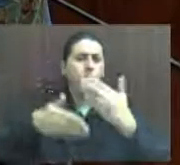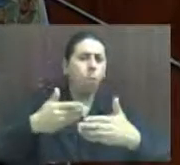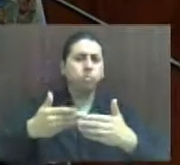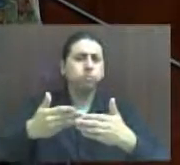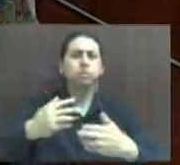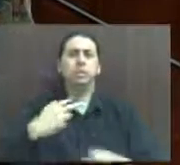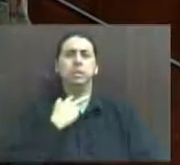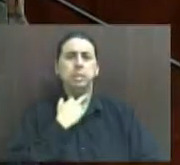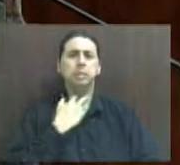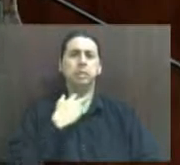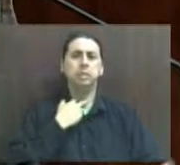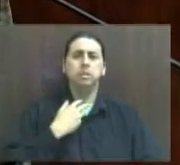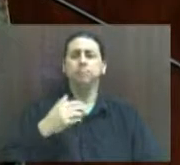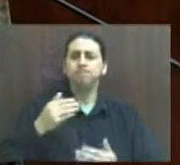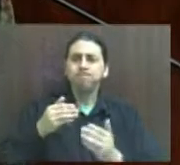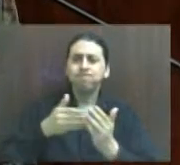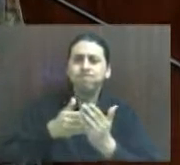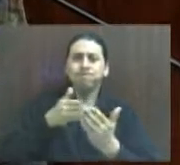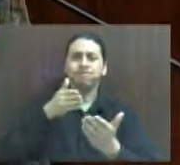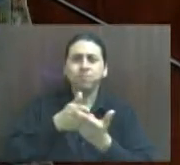quase dois séculos.